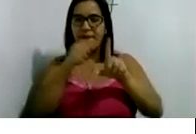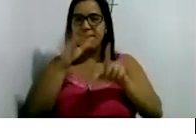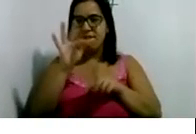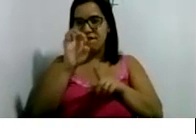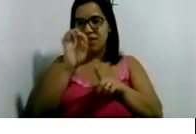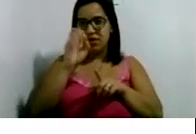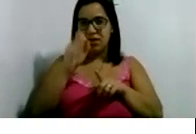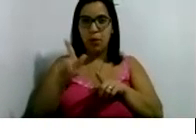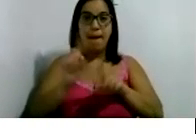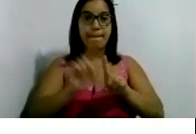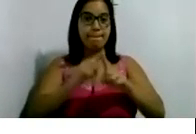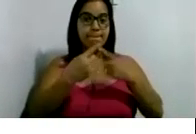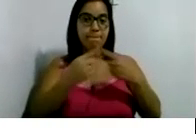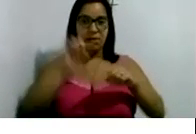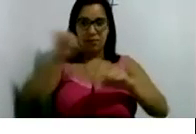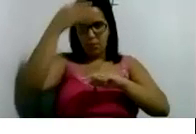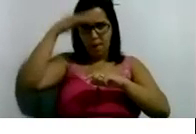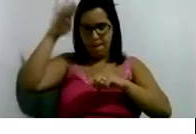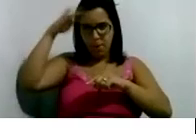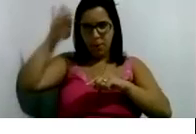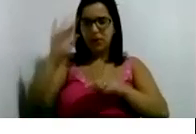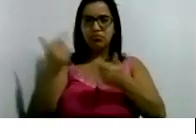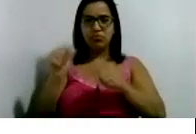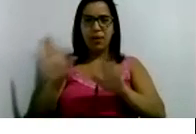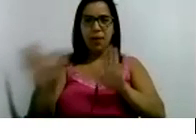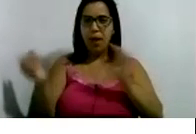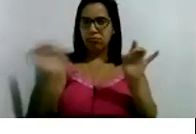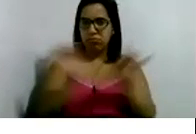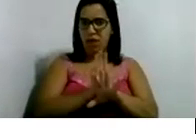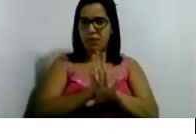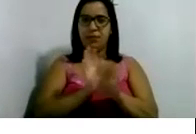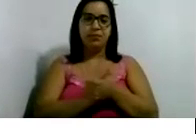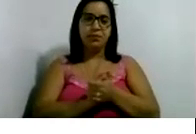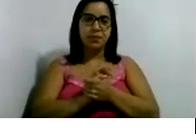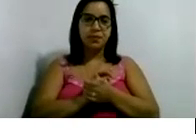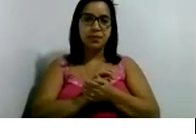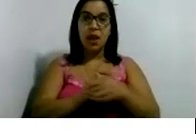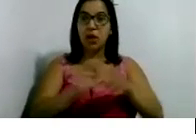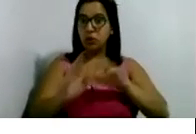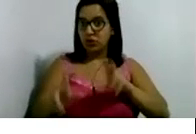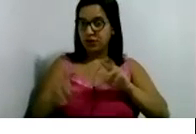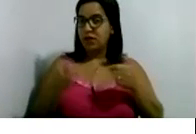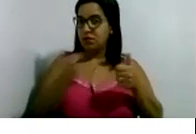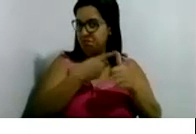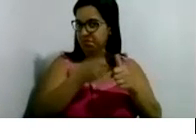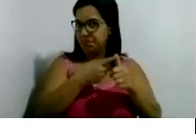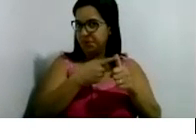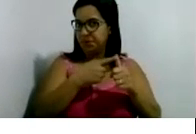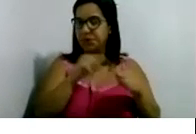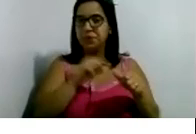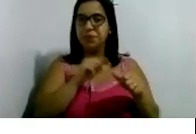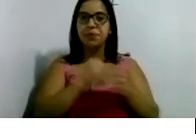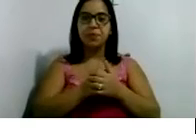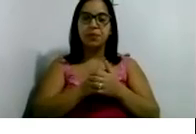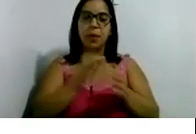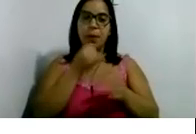se completa após a puberdade. Então, a gente já vê uma diferença para o caso da espermatogênese. Então,